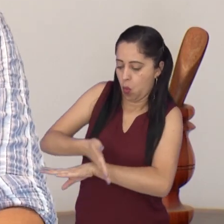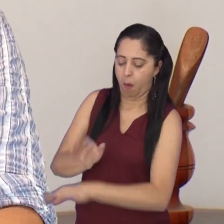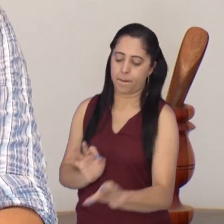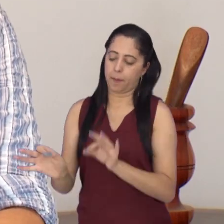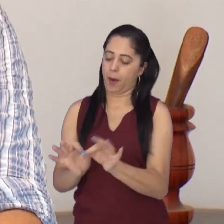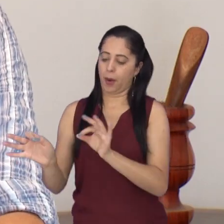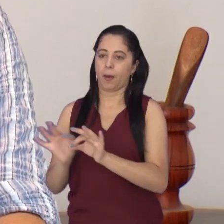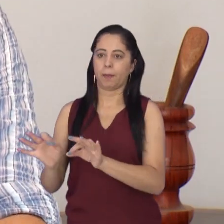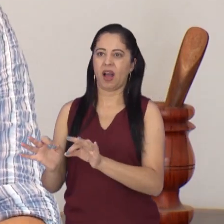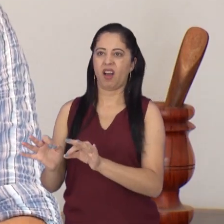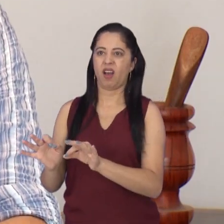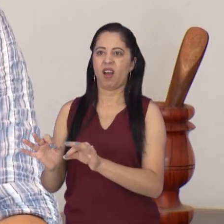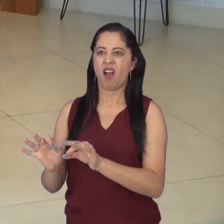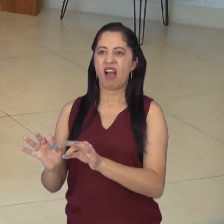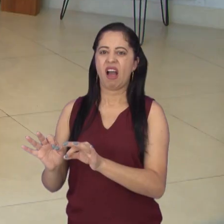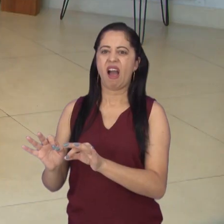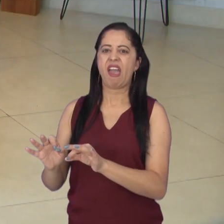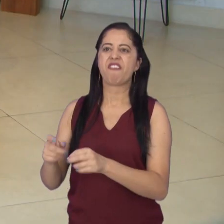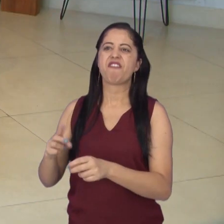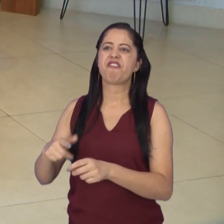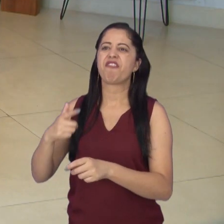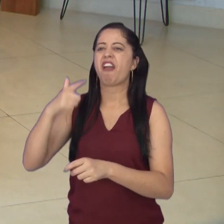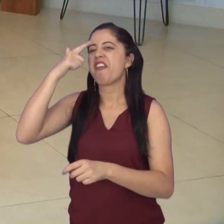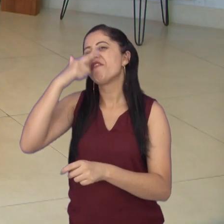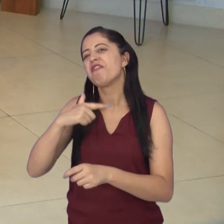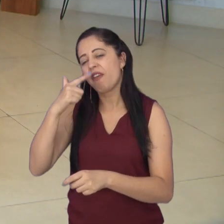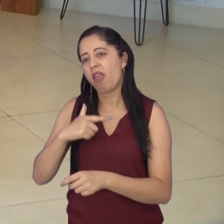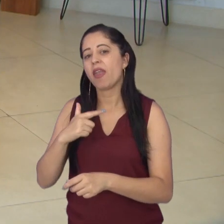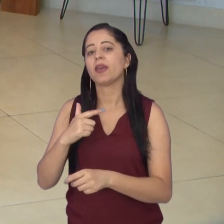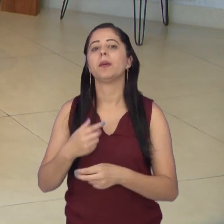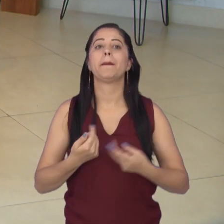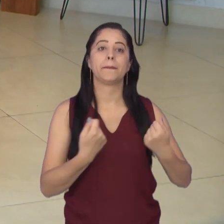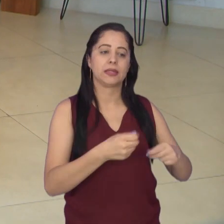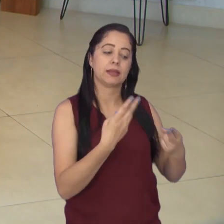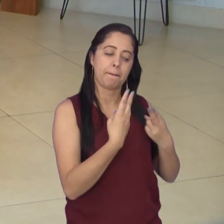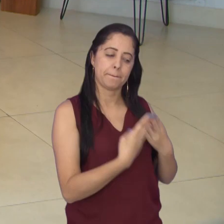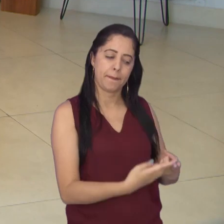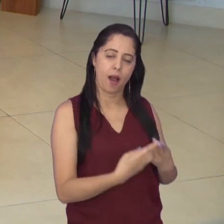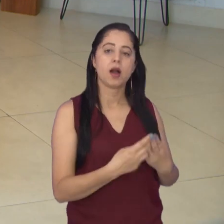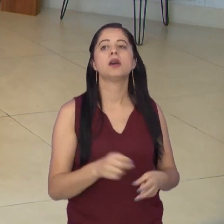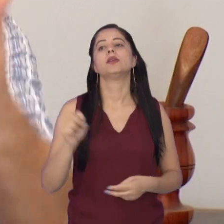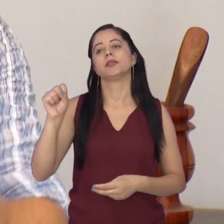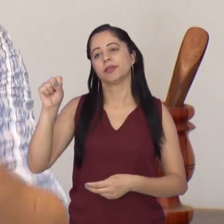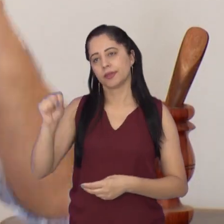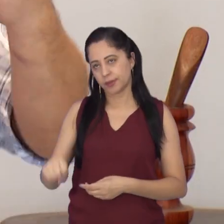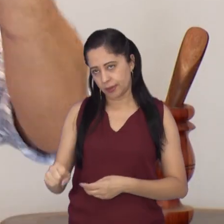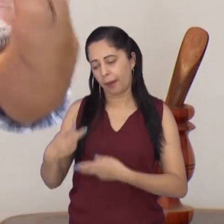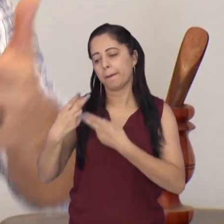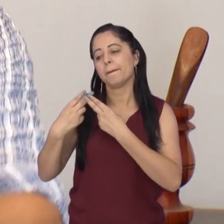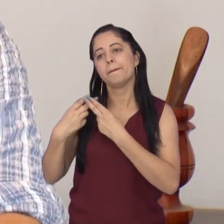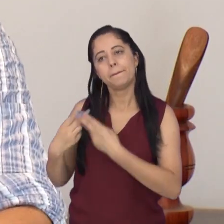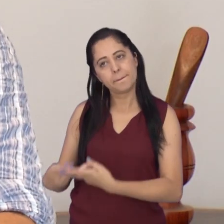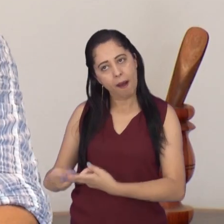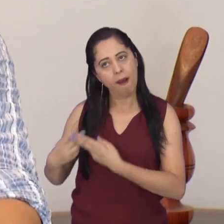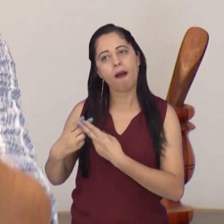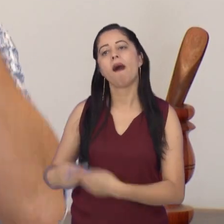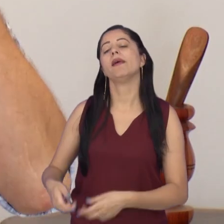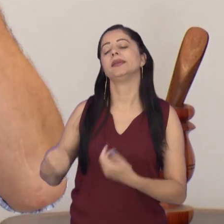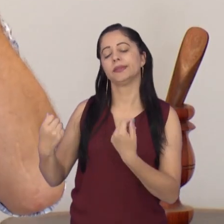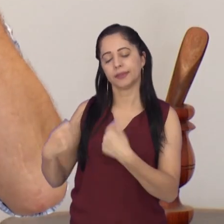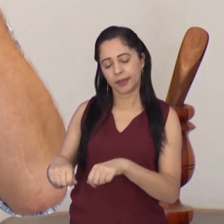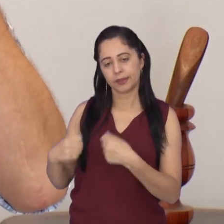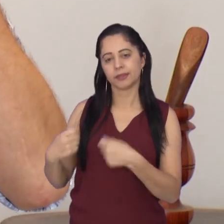aí... É trabalhar na paciência Na paciência, E é até gostoso olhar para essas peças durante esse tempo